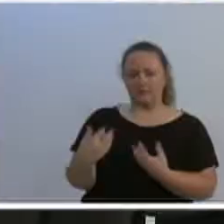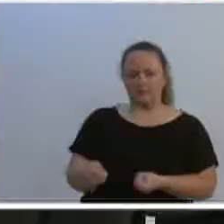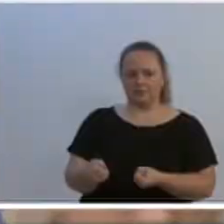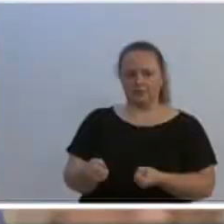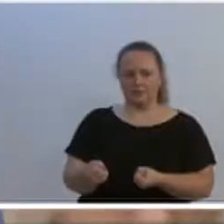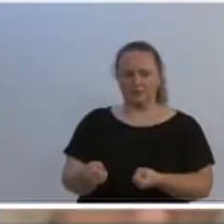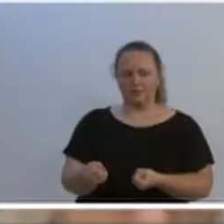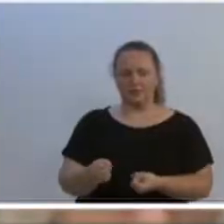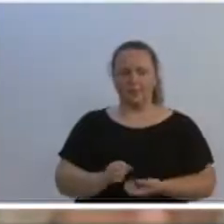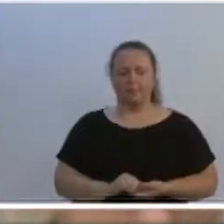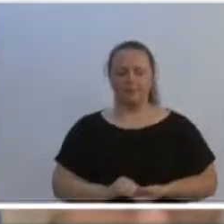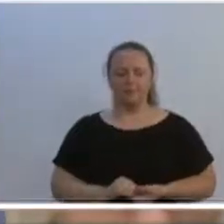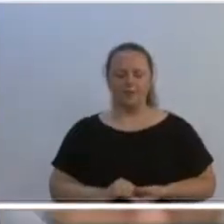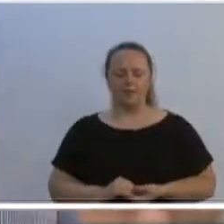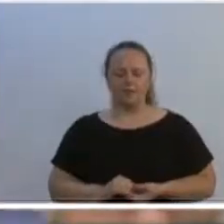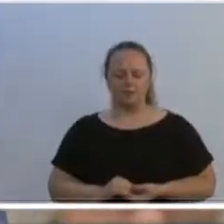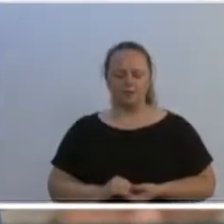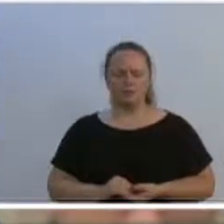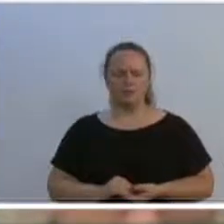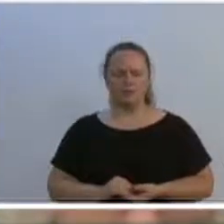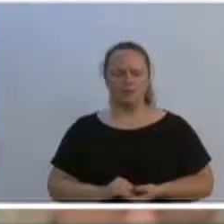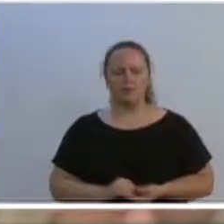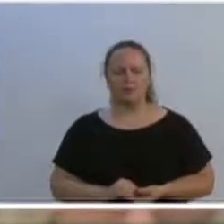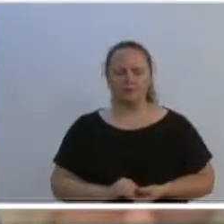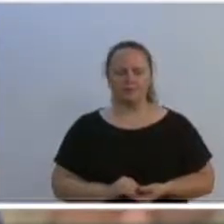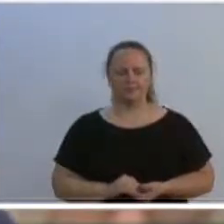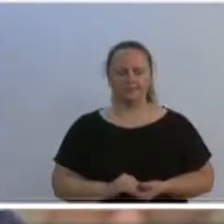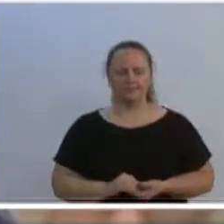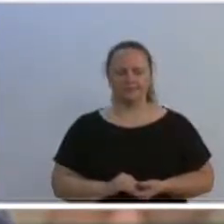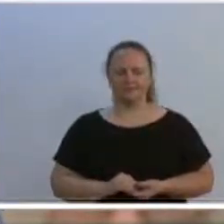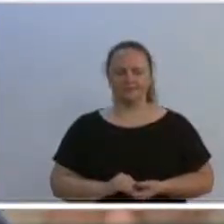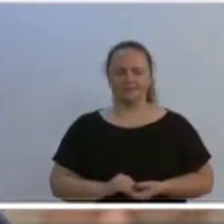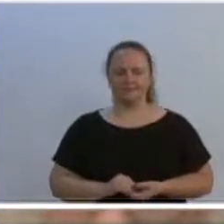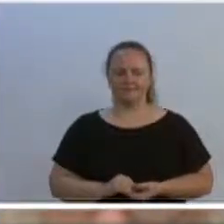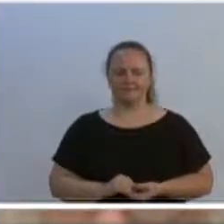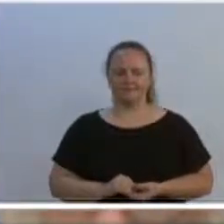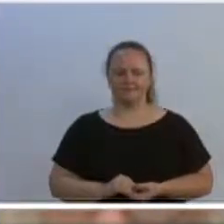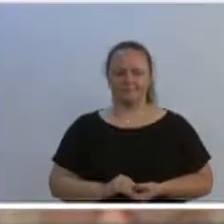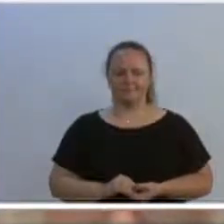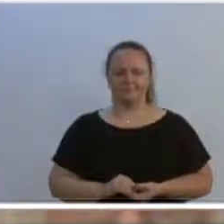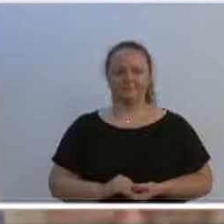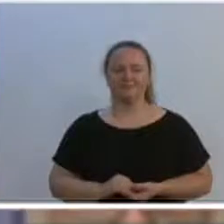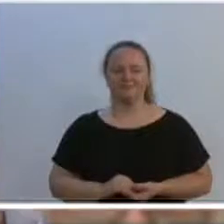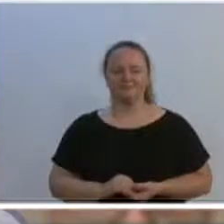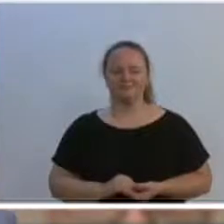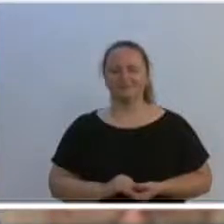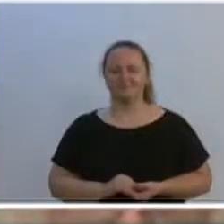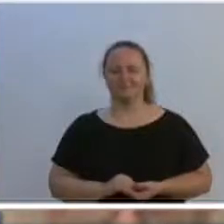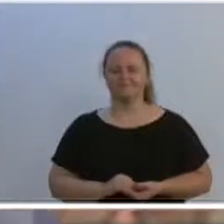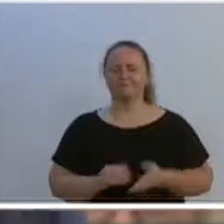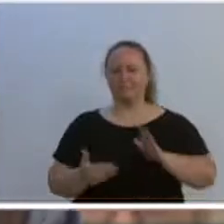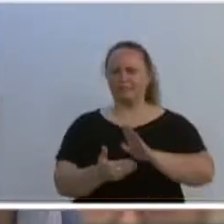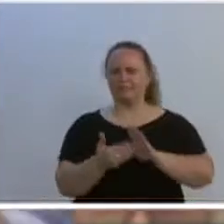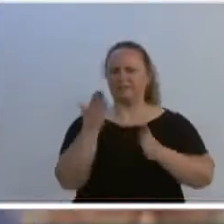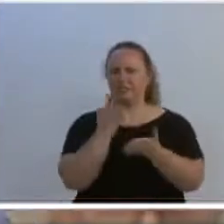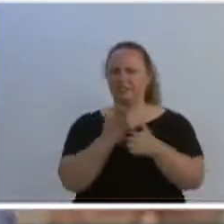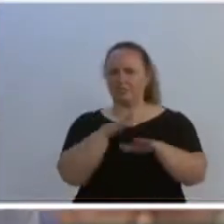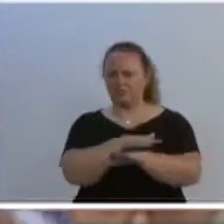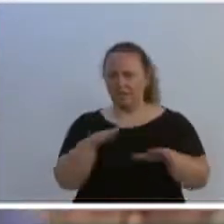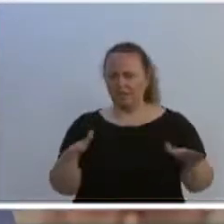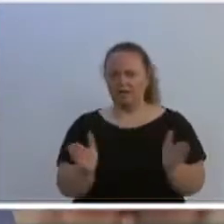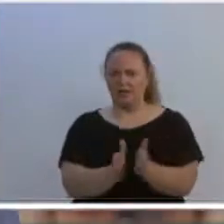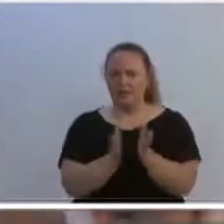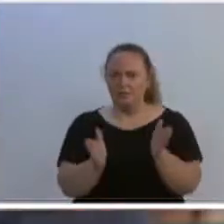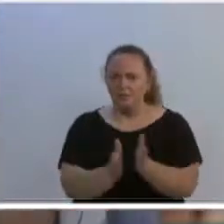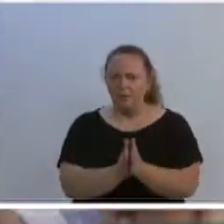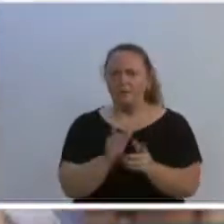Vereador, Marcelo, como economista posso deixar bem claro, o Lula e o PT não tiraram ninguém da pobreza. Quem tirou da pobreza foi a estabilidade econômica e o